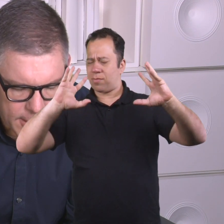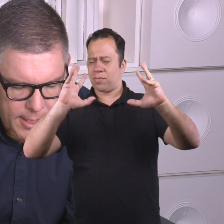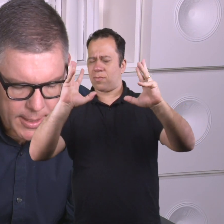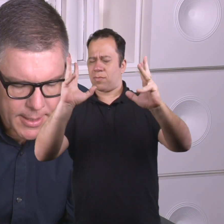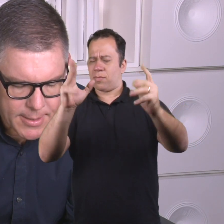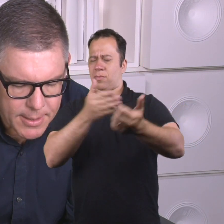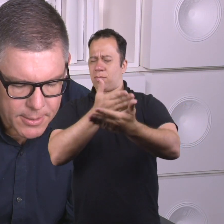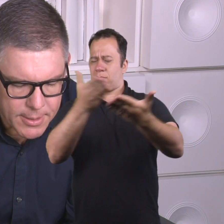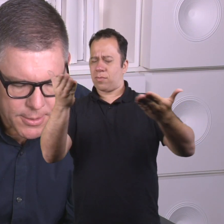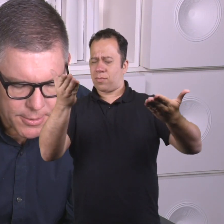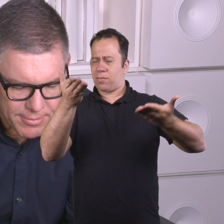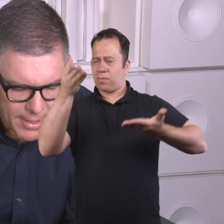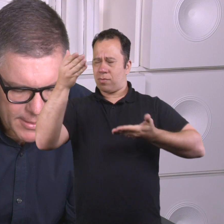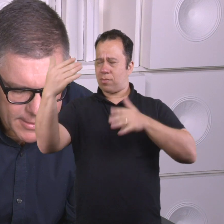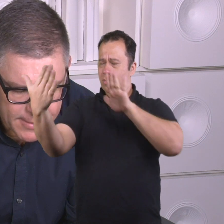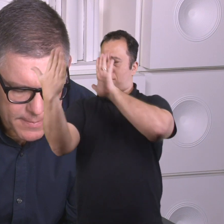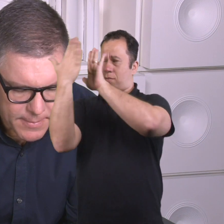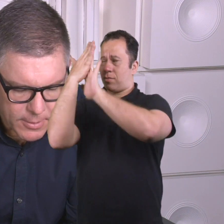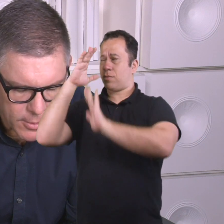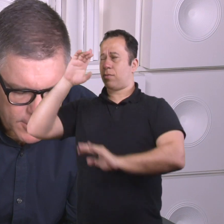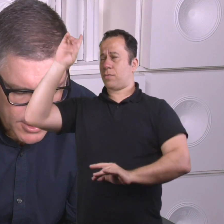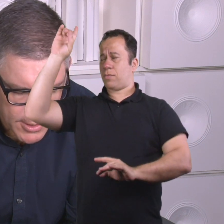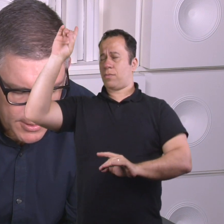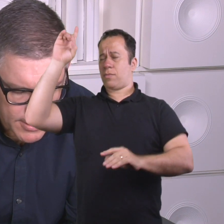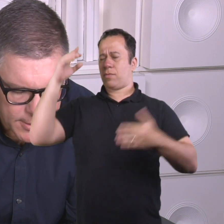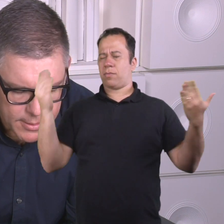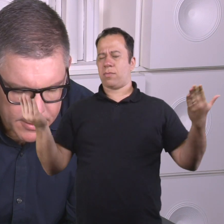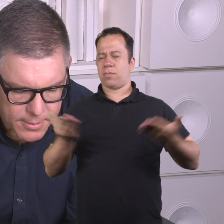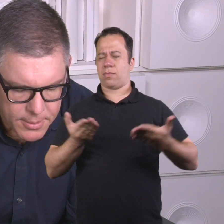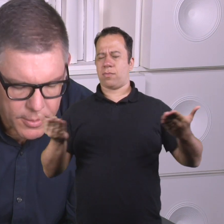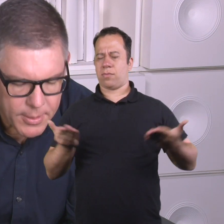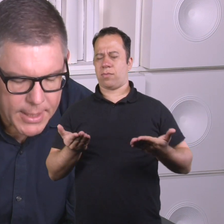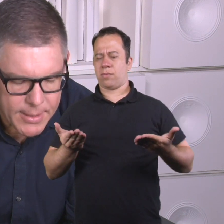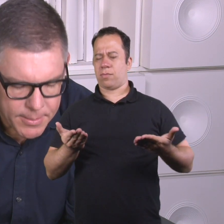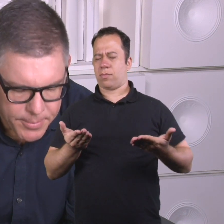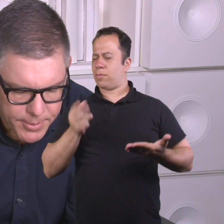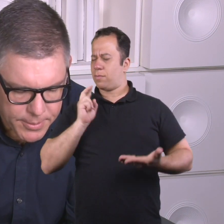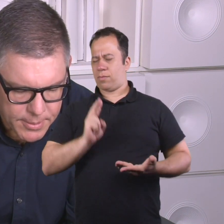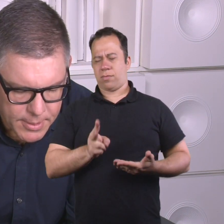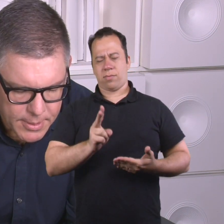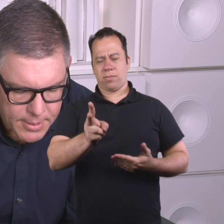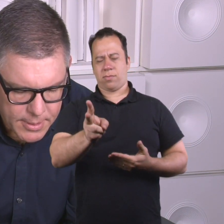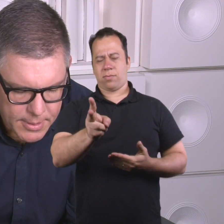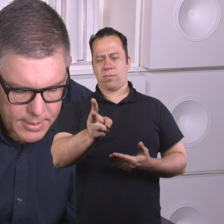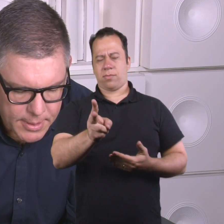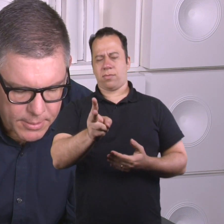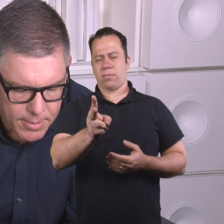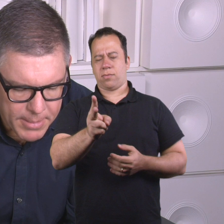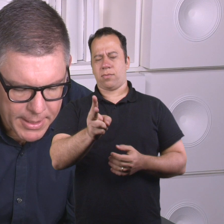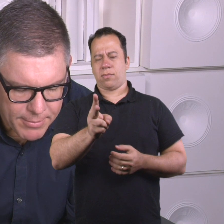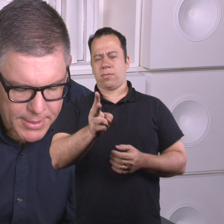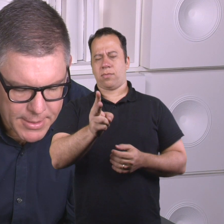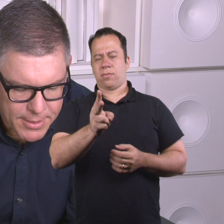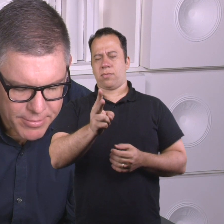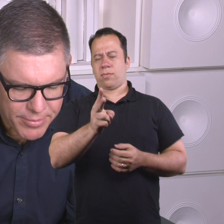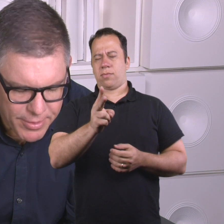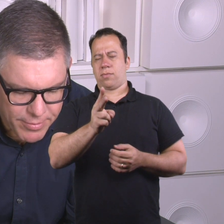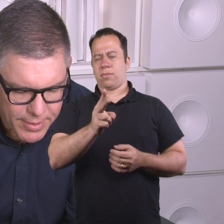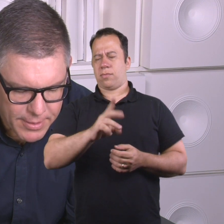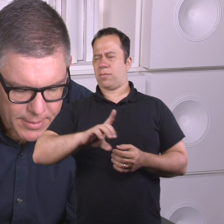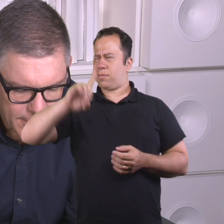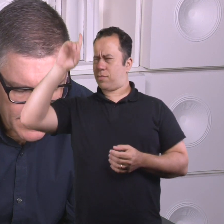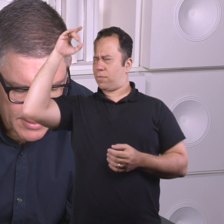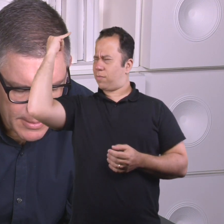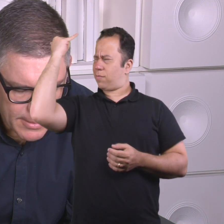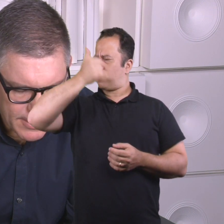se achegarem a essa roda de conversa, hoje ou em qualquer tempo. Que a tua palavra seja